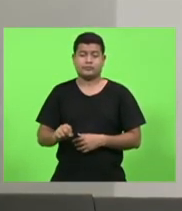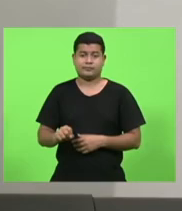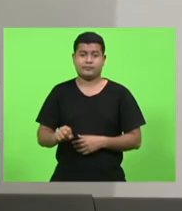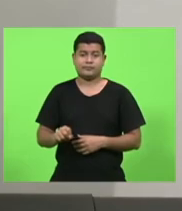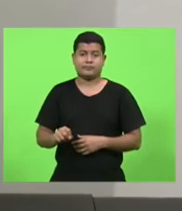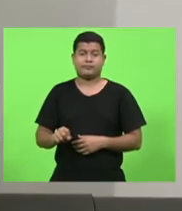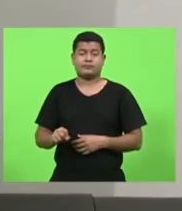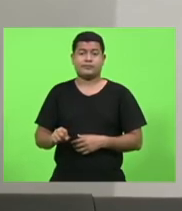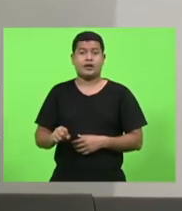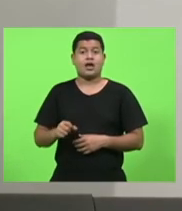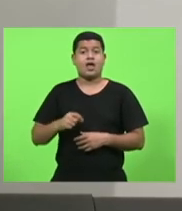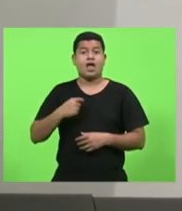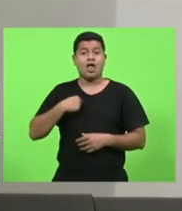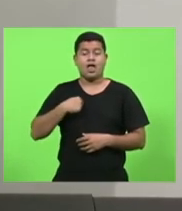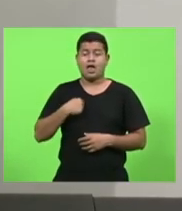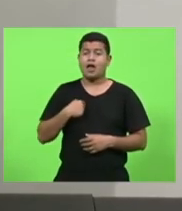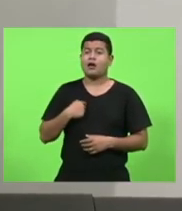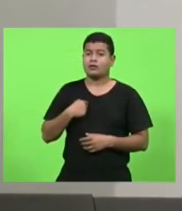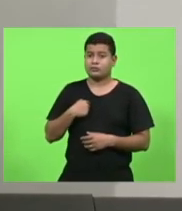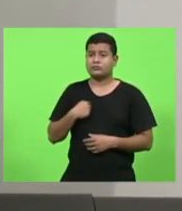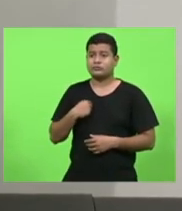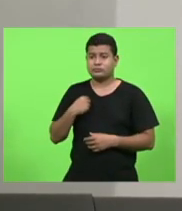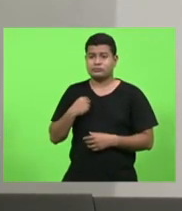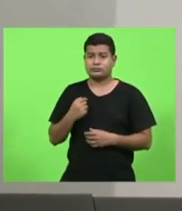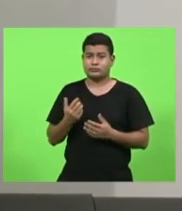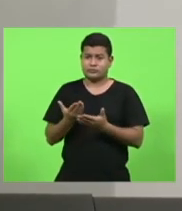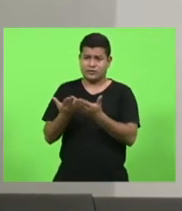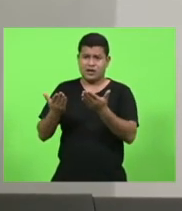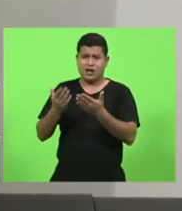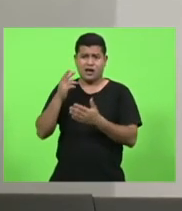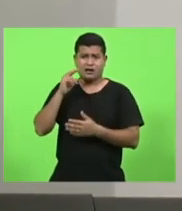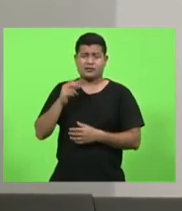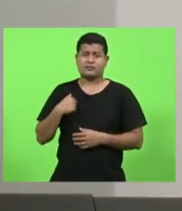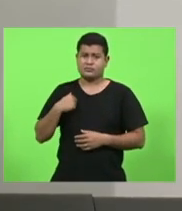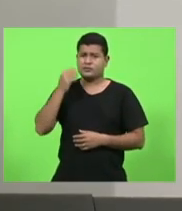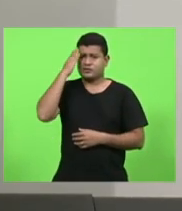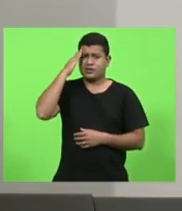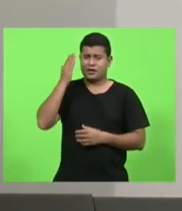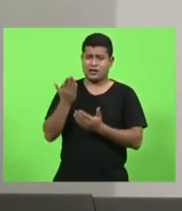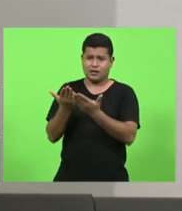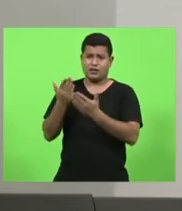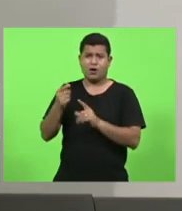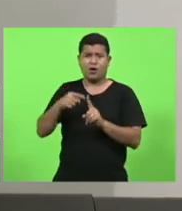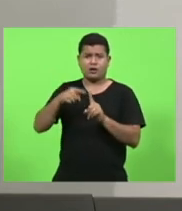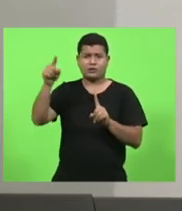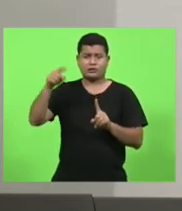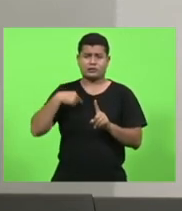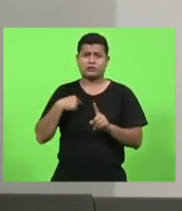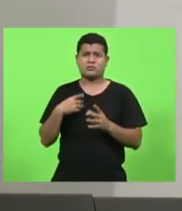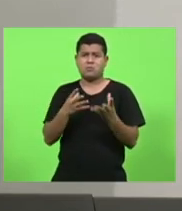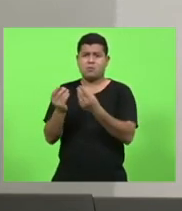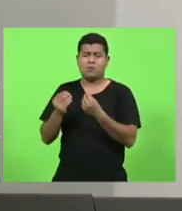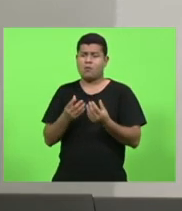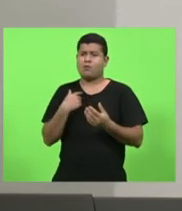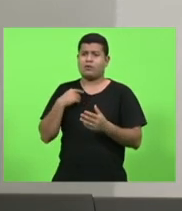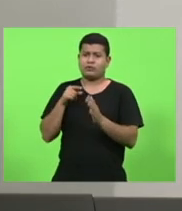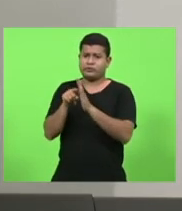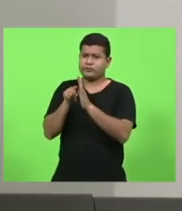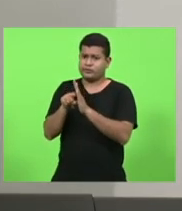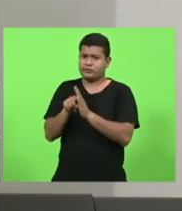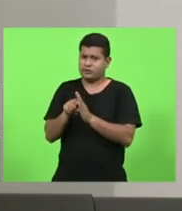esse seja o número real de pessoas contaminadas pelo Covid. Tem muita subnotificação. Então,